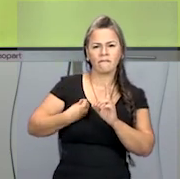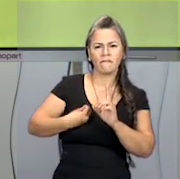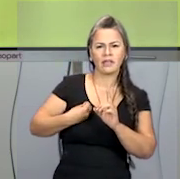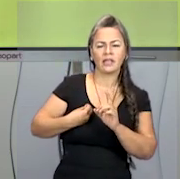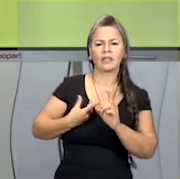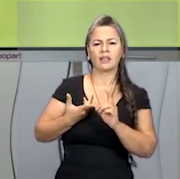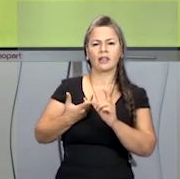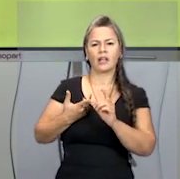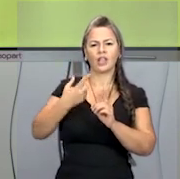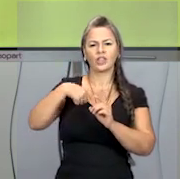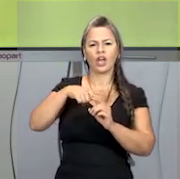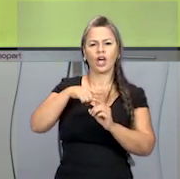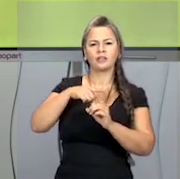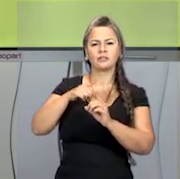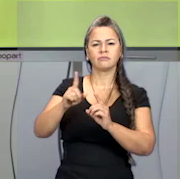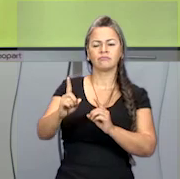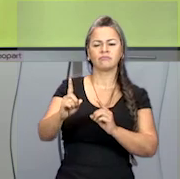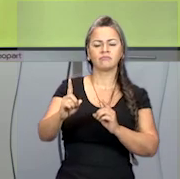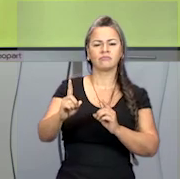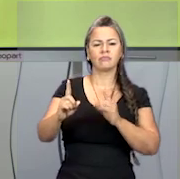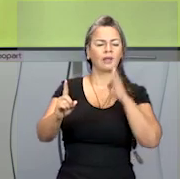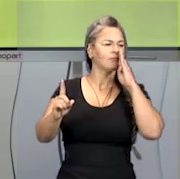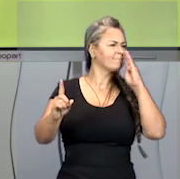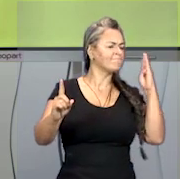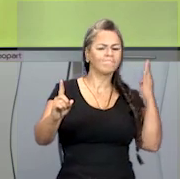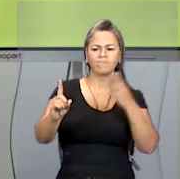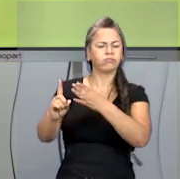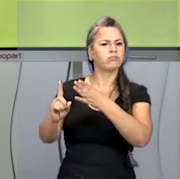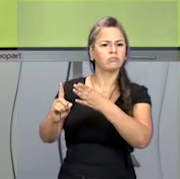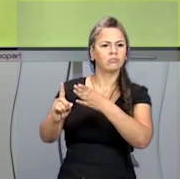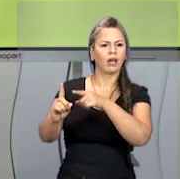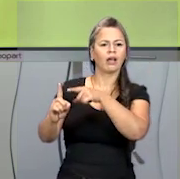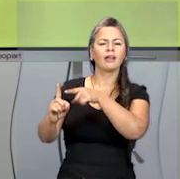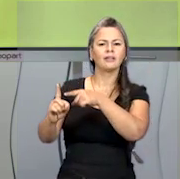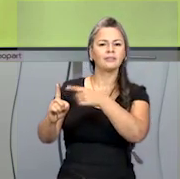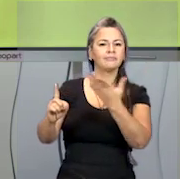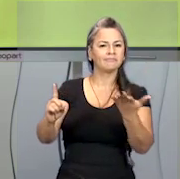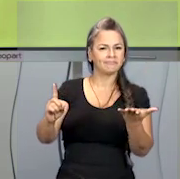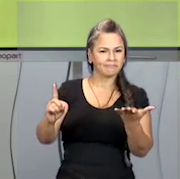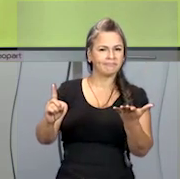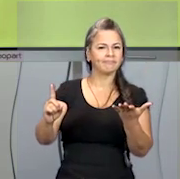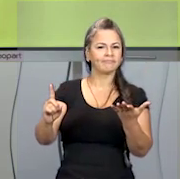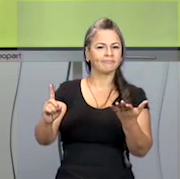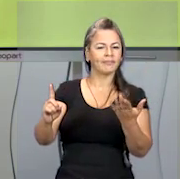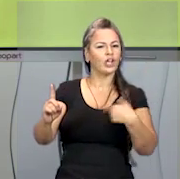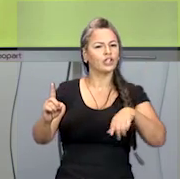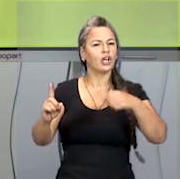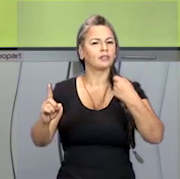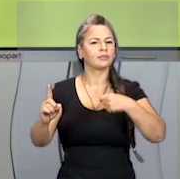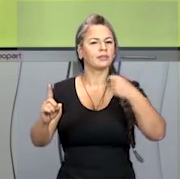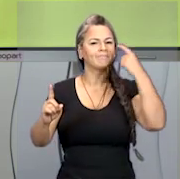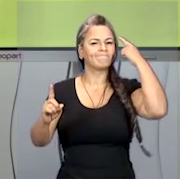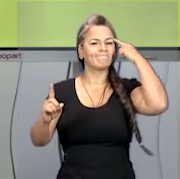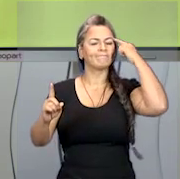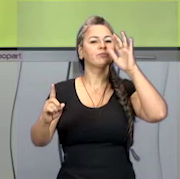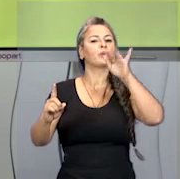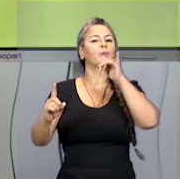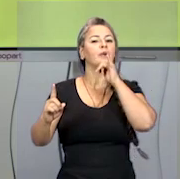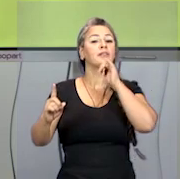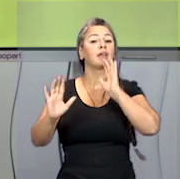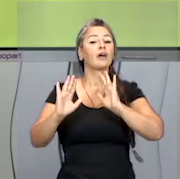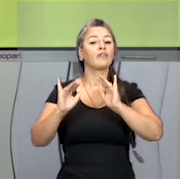que não foram inseridas de forma adequada na sociedade? Aí nós podemos pensar na educação. Se